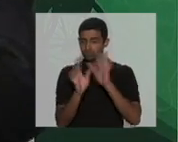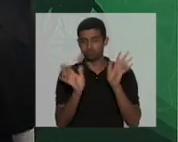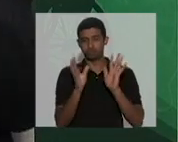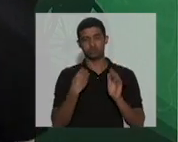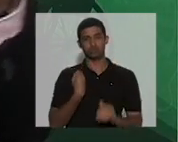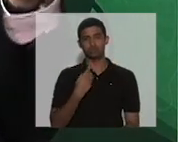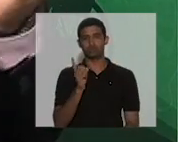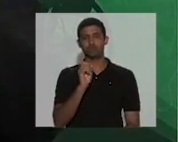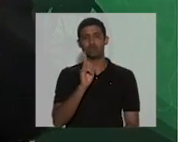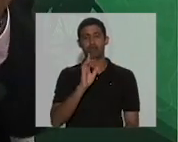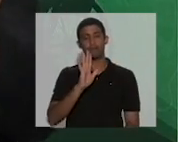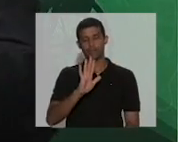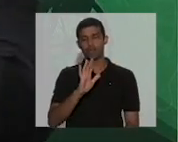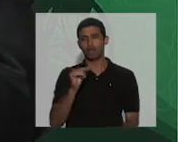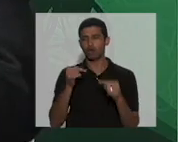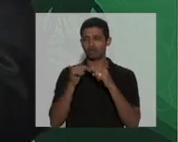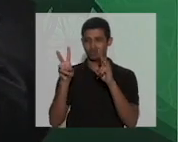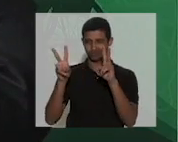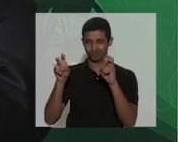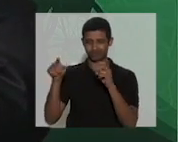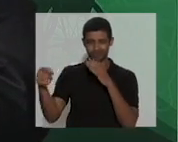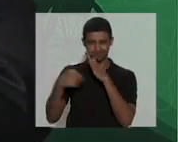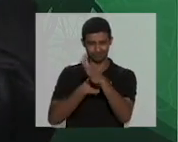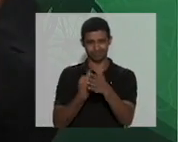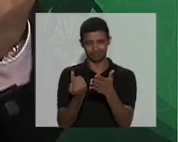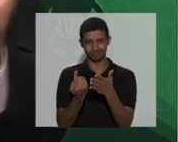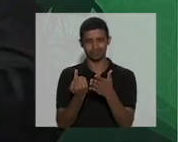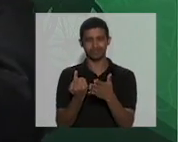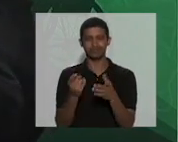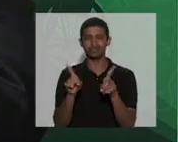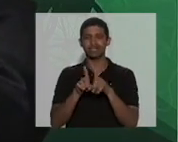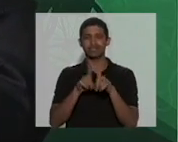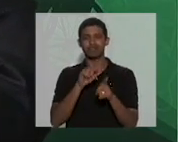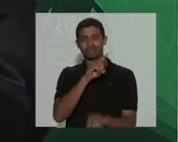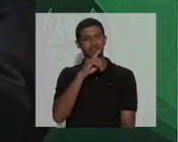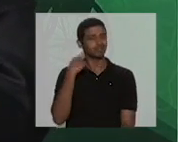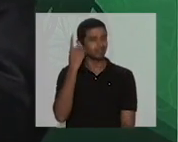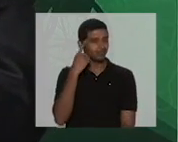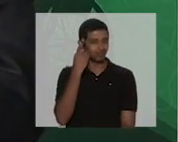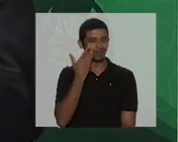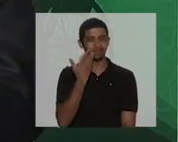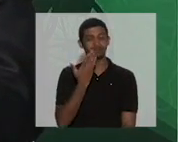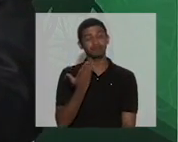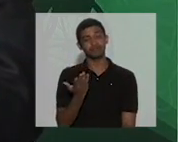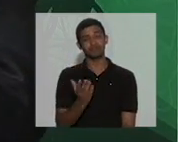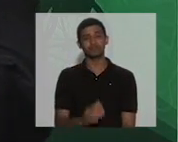Mas, voltando aí à tua pergunta inicial e à questão do deputado,